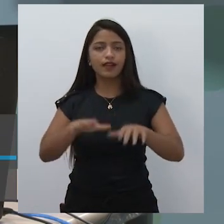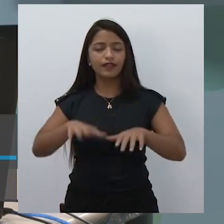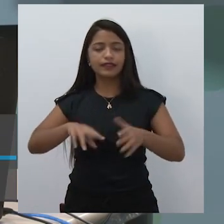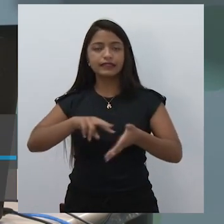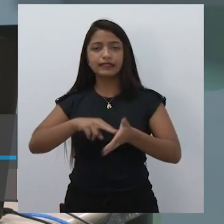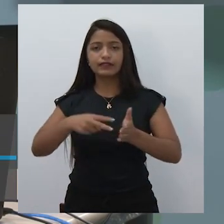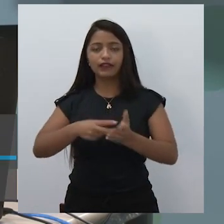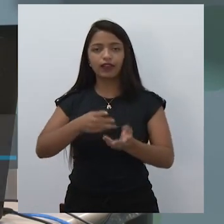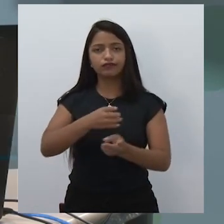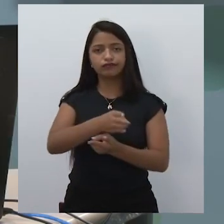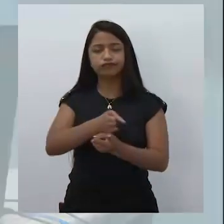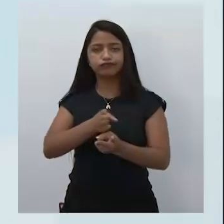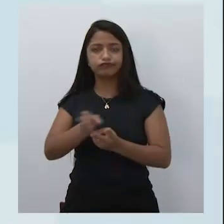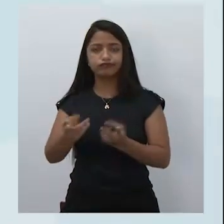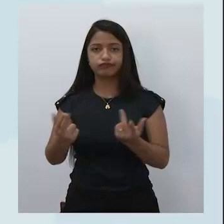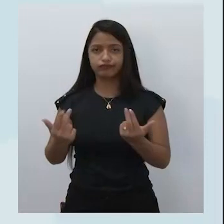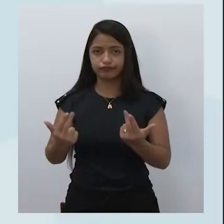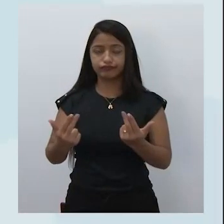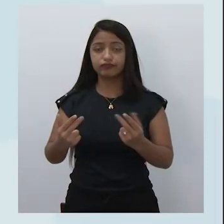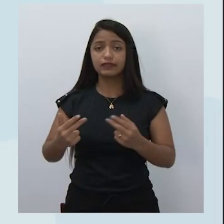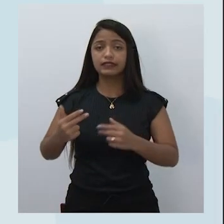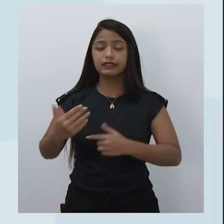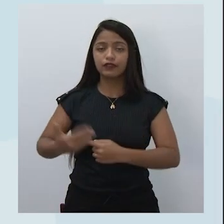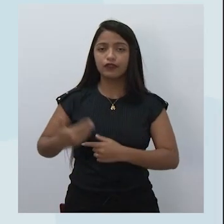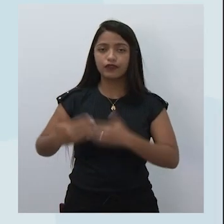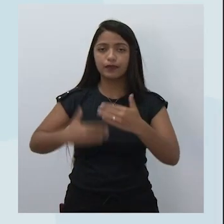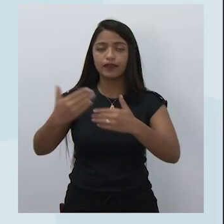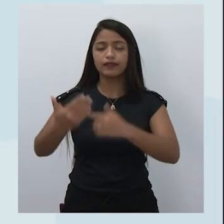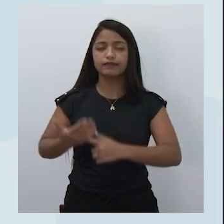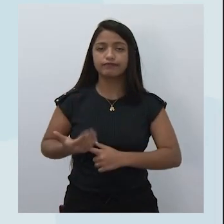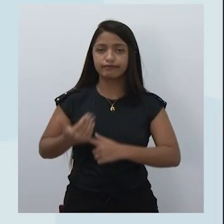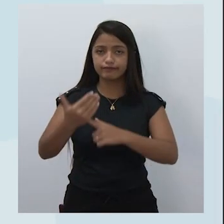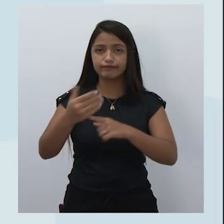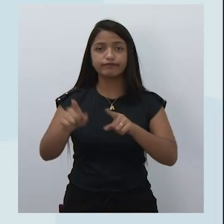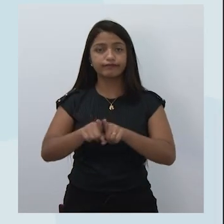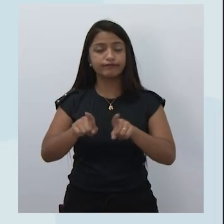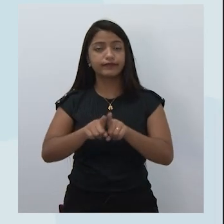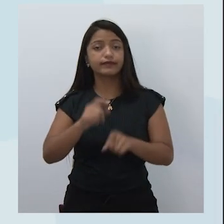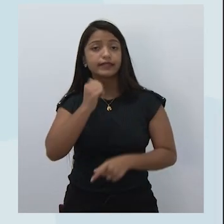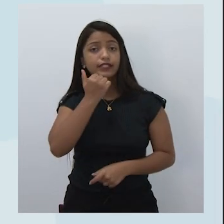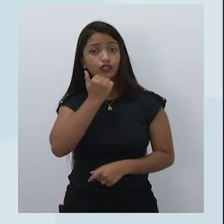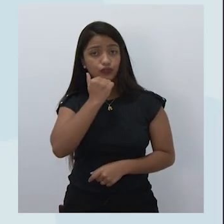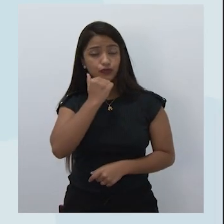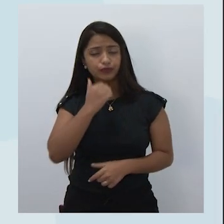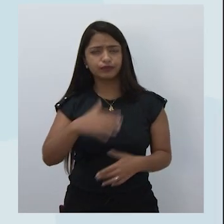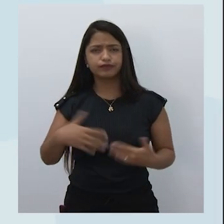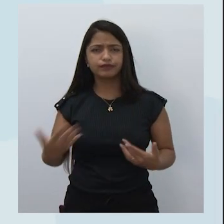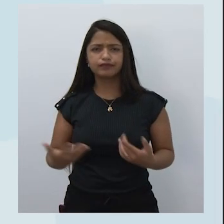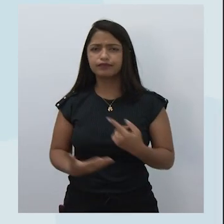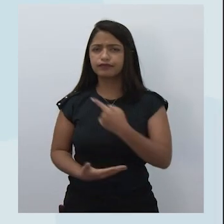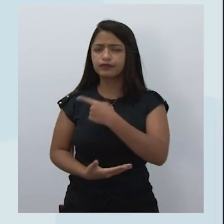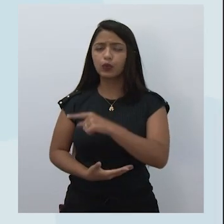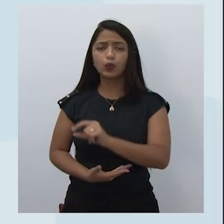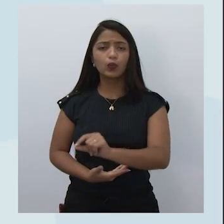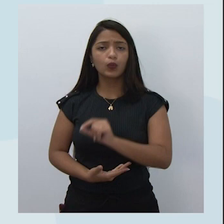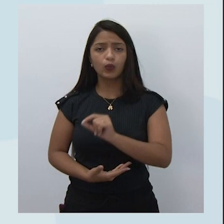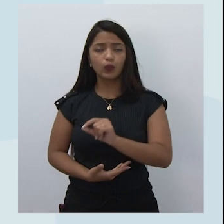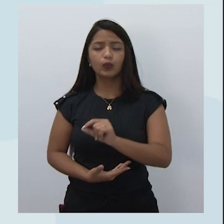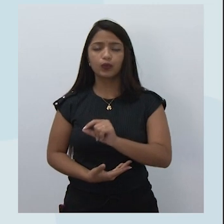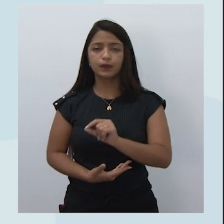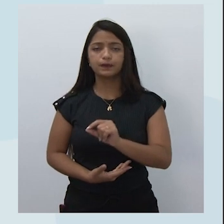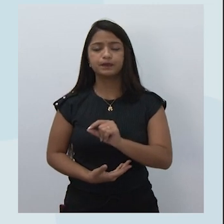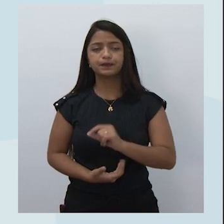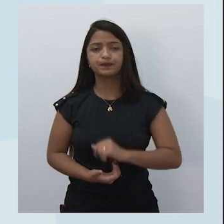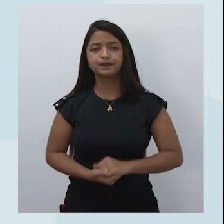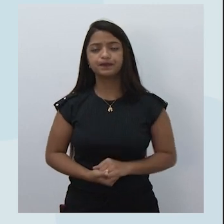desenvolvimento científico e tecnológico humano. Certo? Isso. Então, o que, que a gente vê aí? A gente vê uma